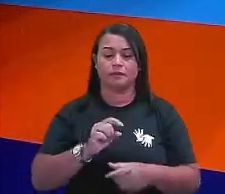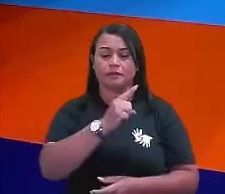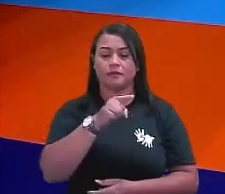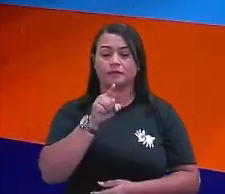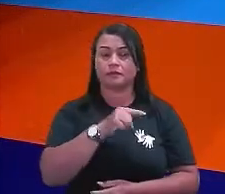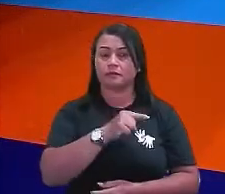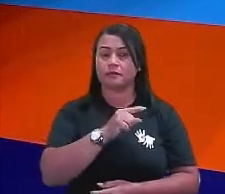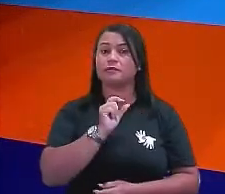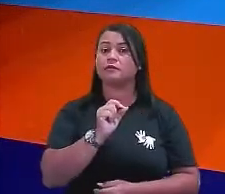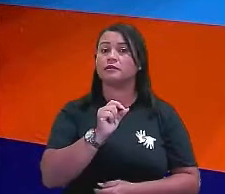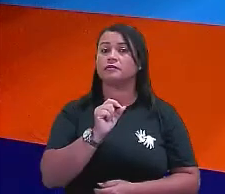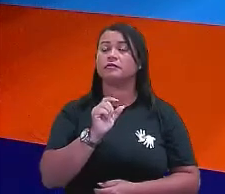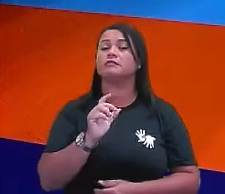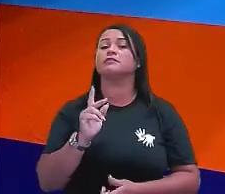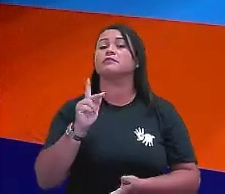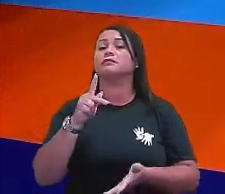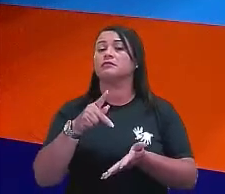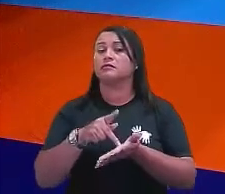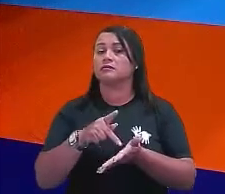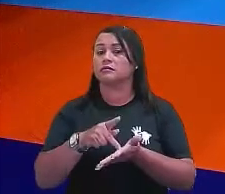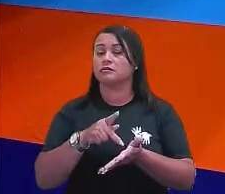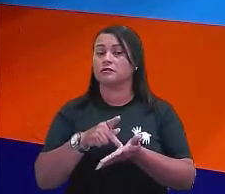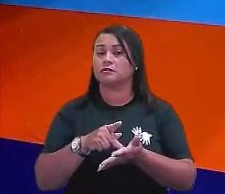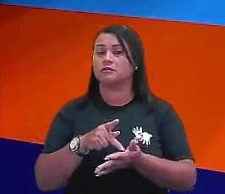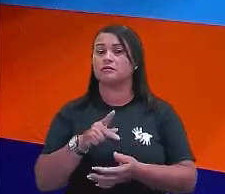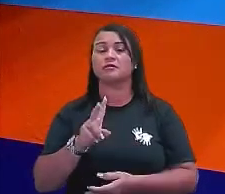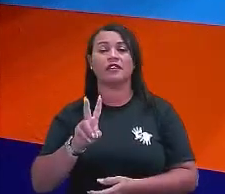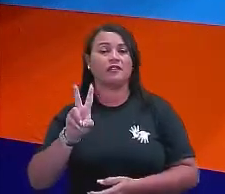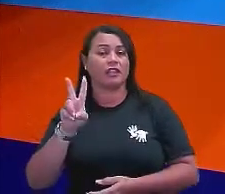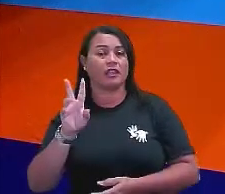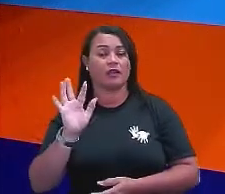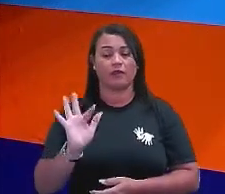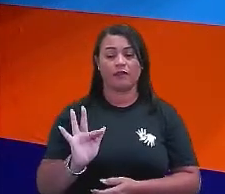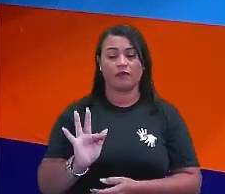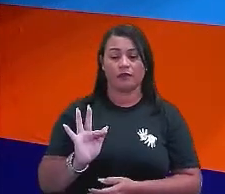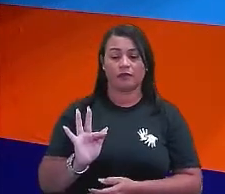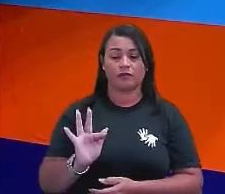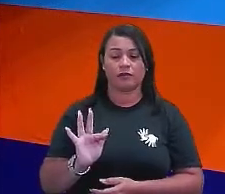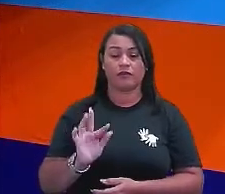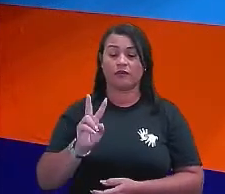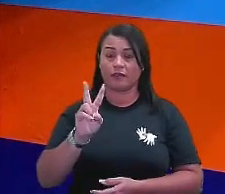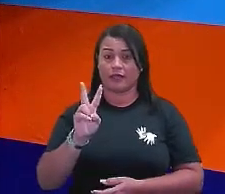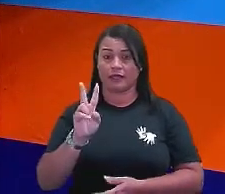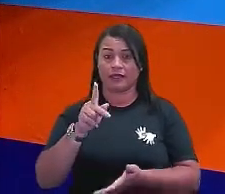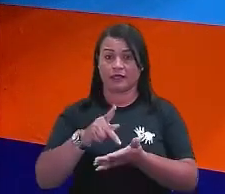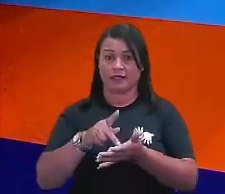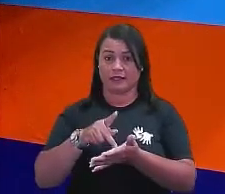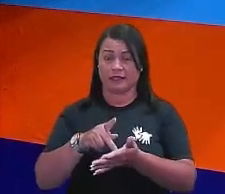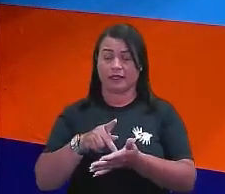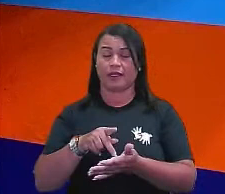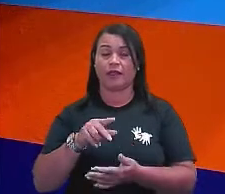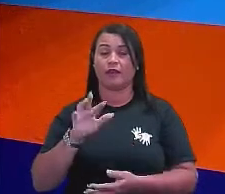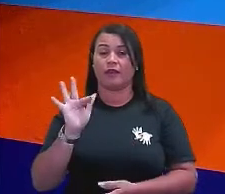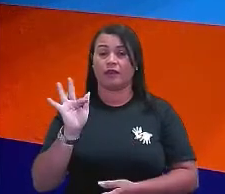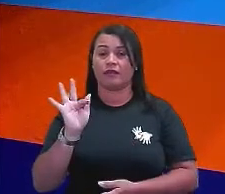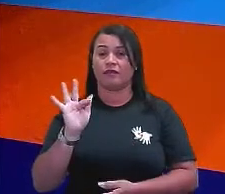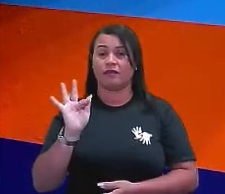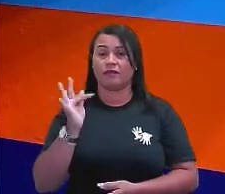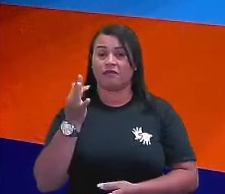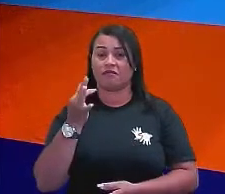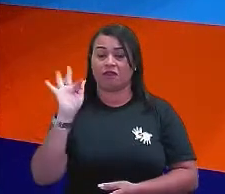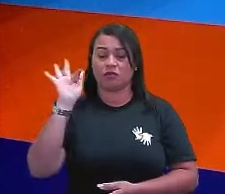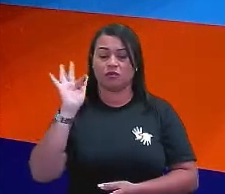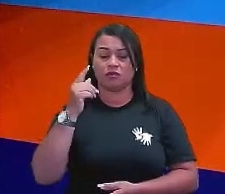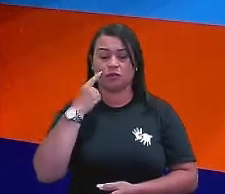sentença. 14 vezes 5 é a mesma coisa, né? Por isso que está ali o igual. É igual que 5